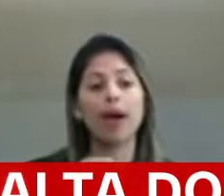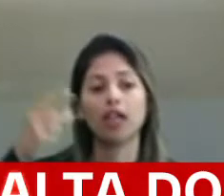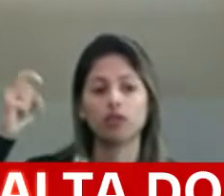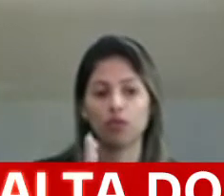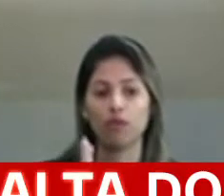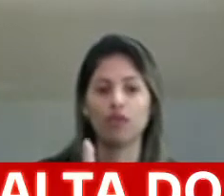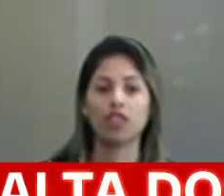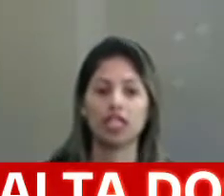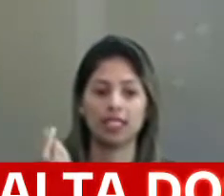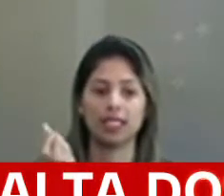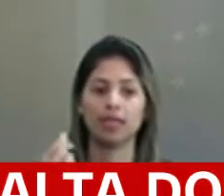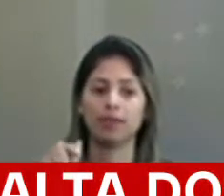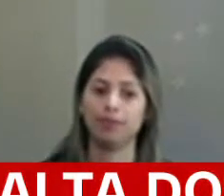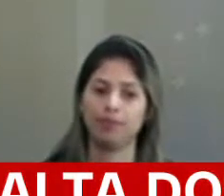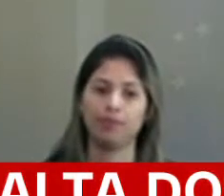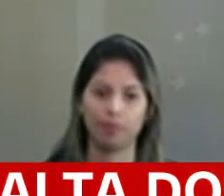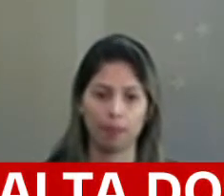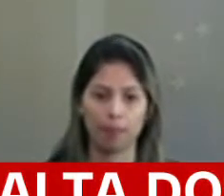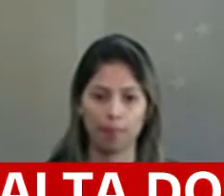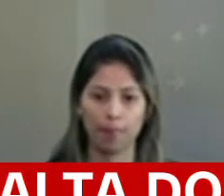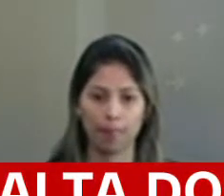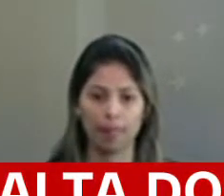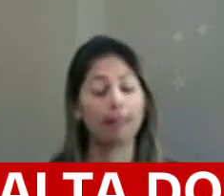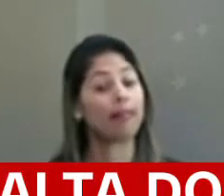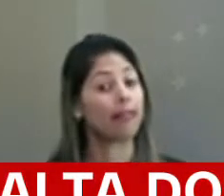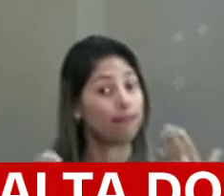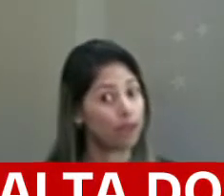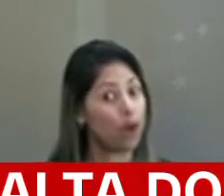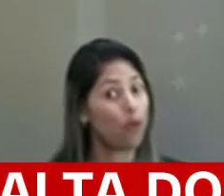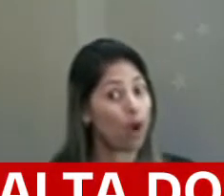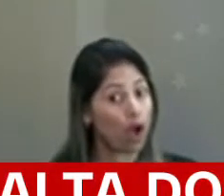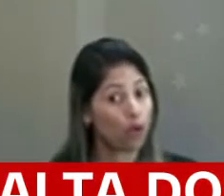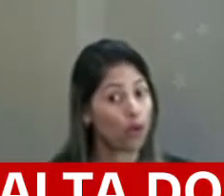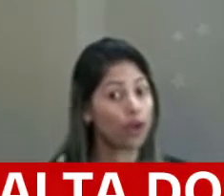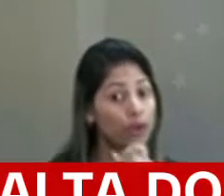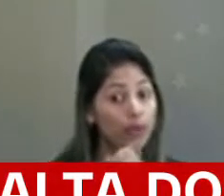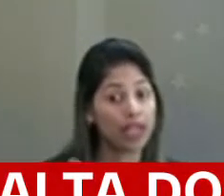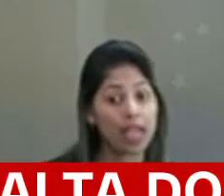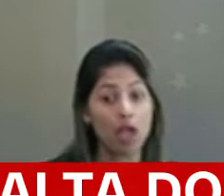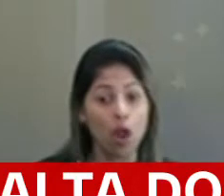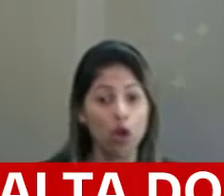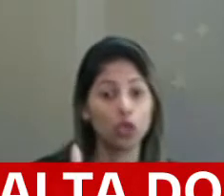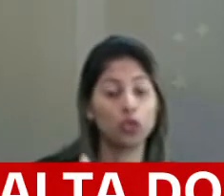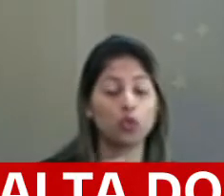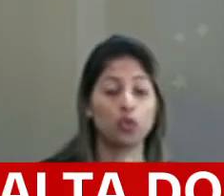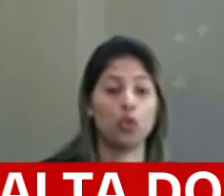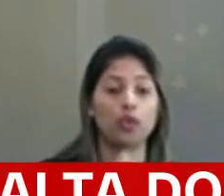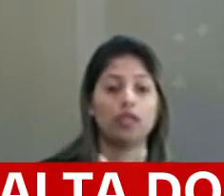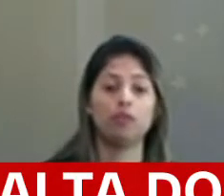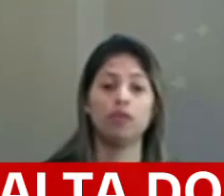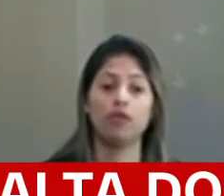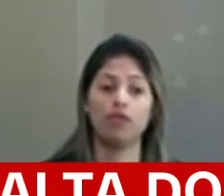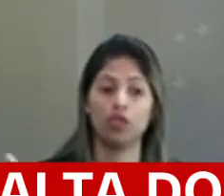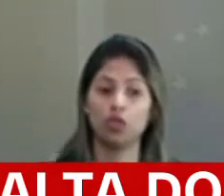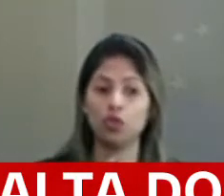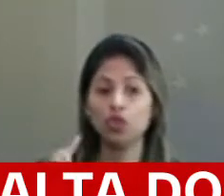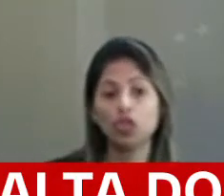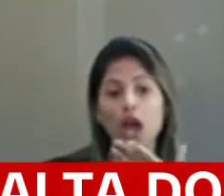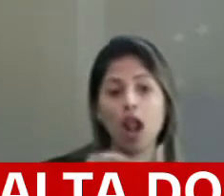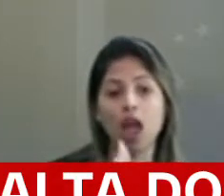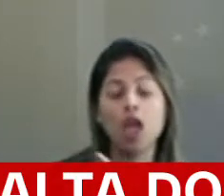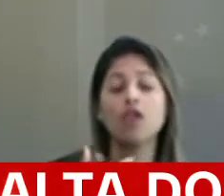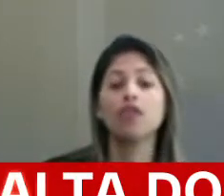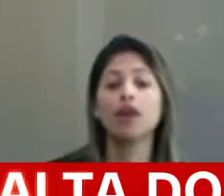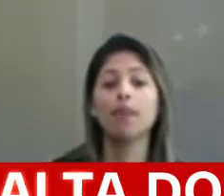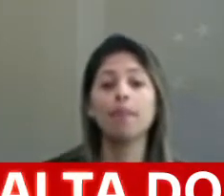financeiro dessas medidas. Ocorre que para 2022, considerando a aprovação e